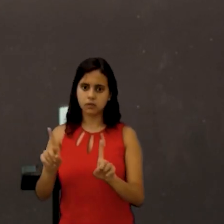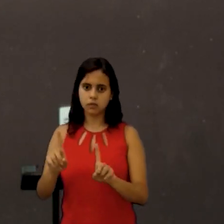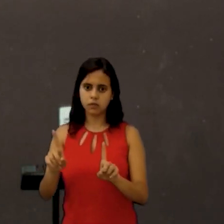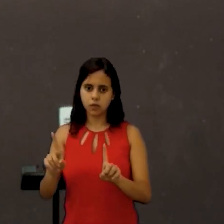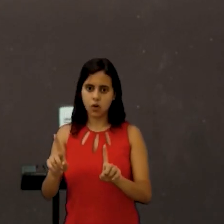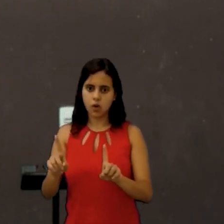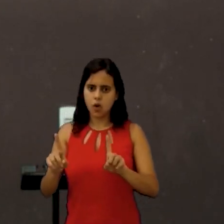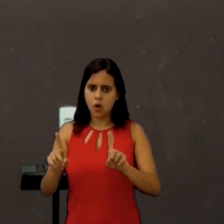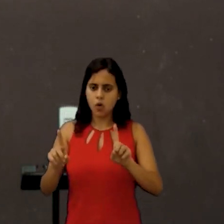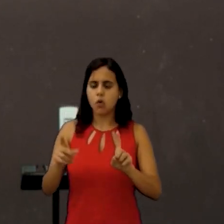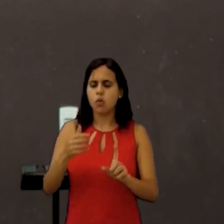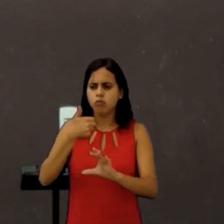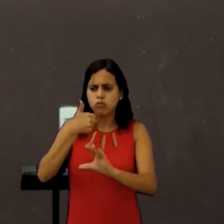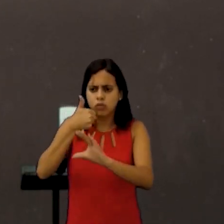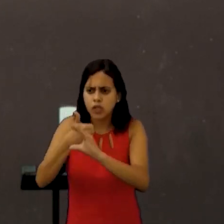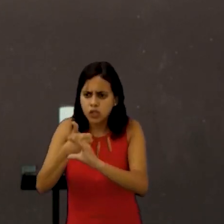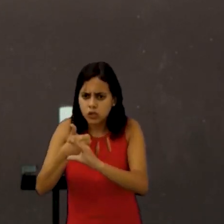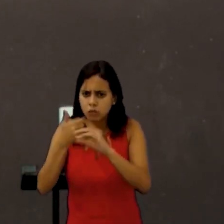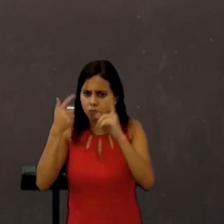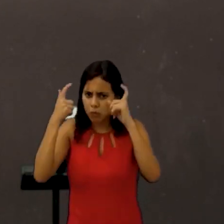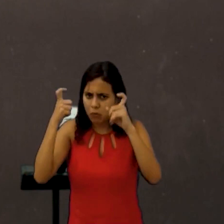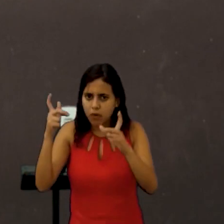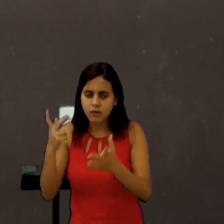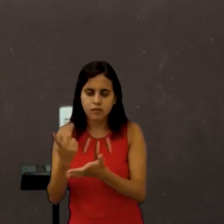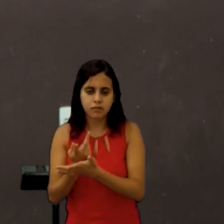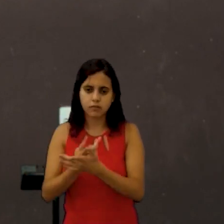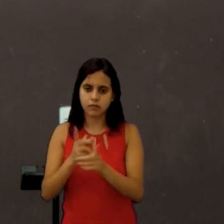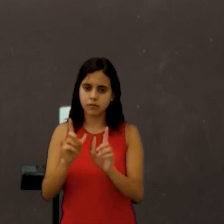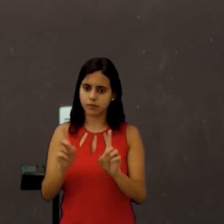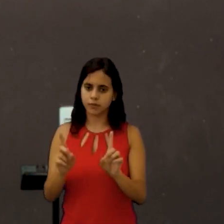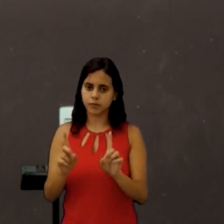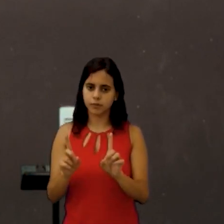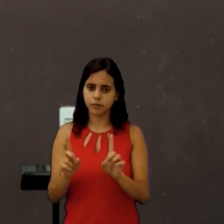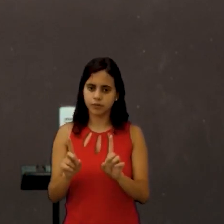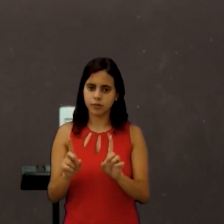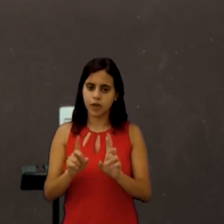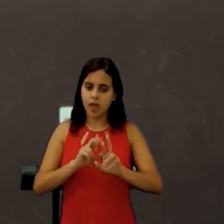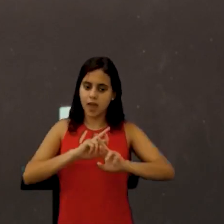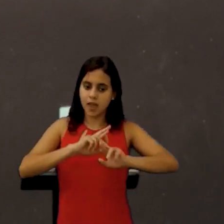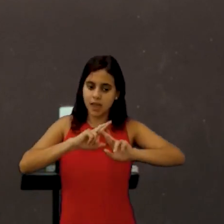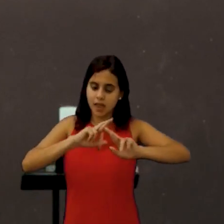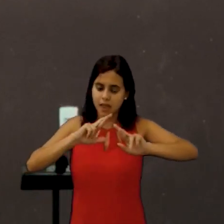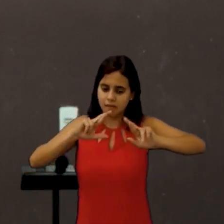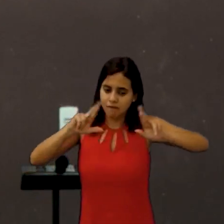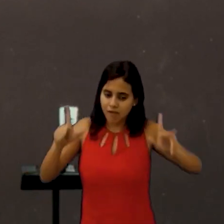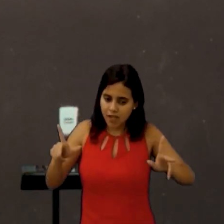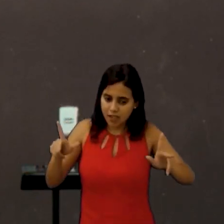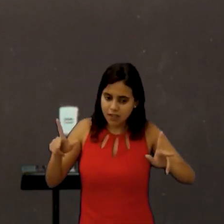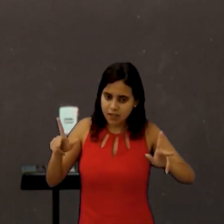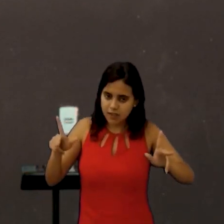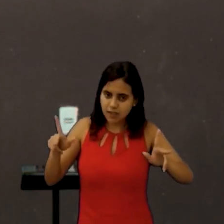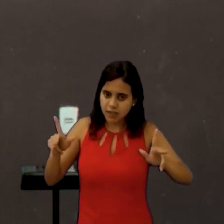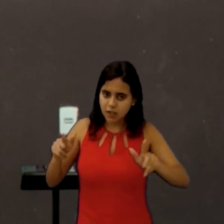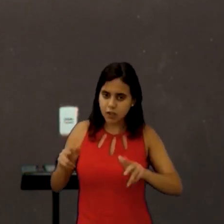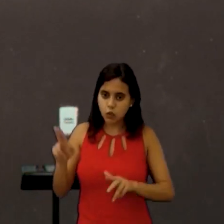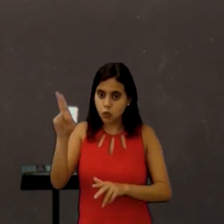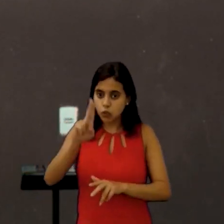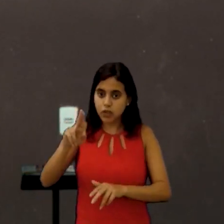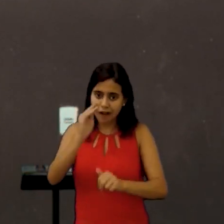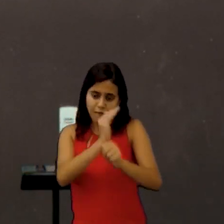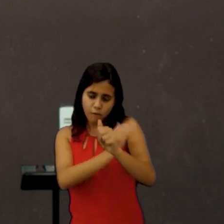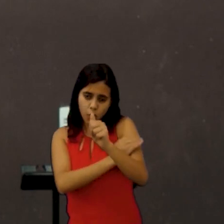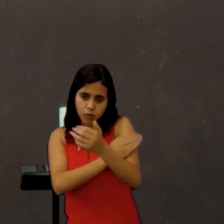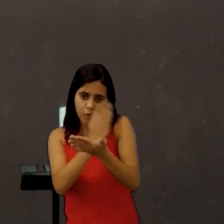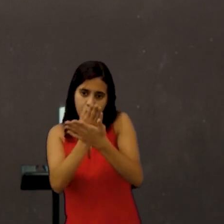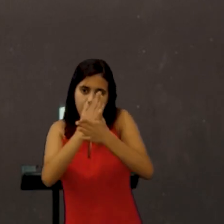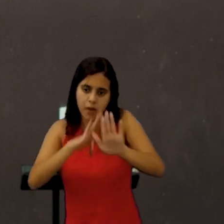não prega vingança. É diferente do exercício da força para